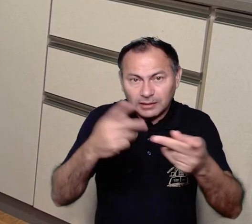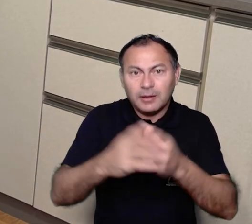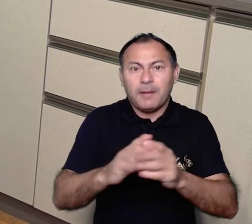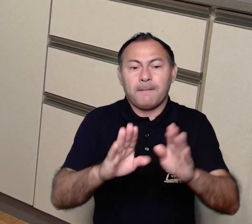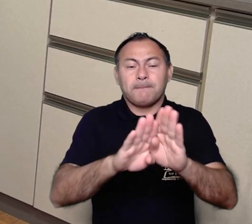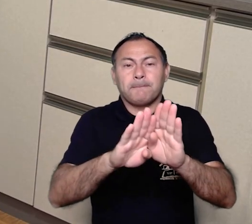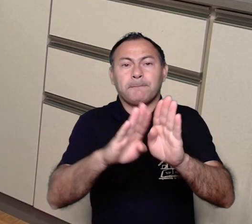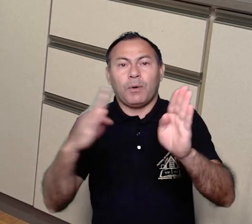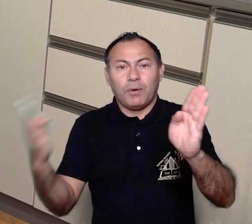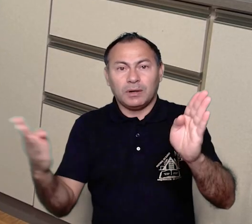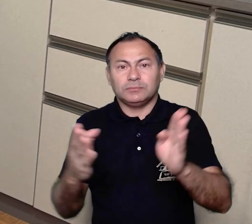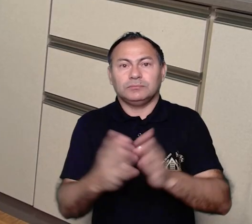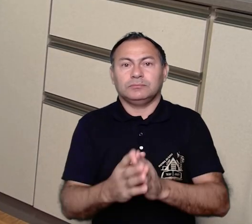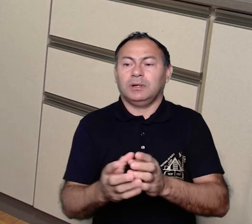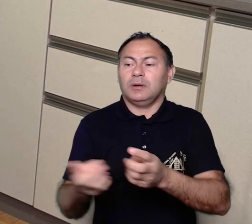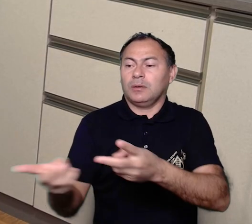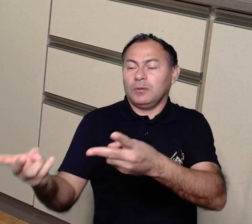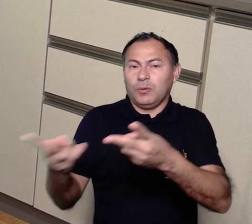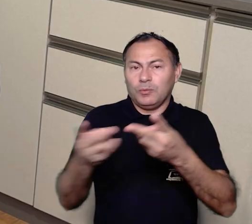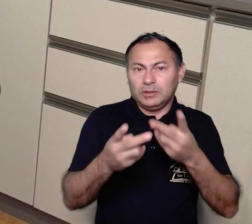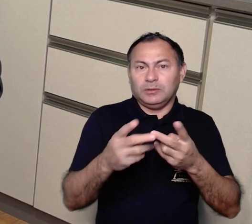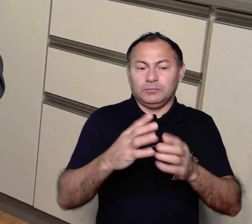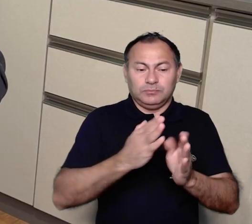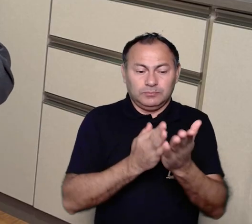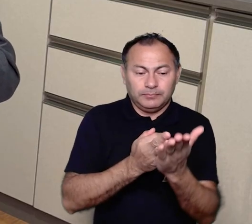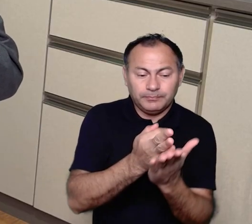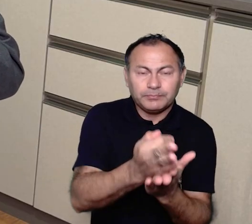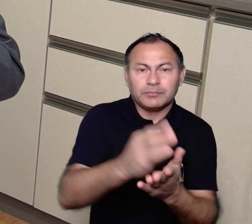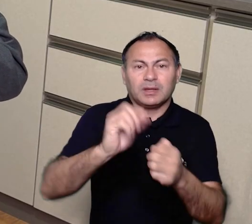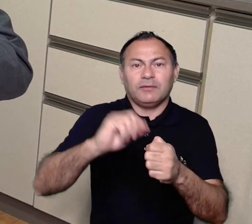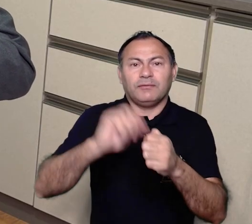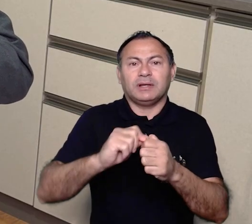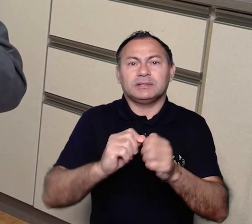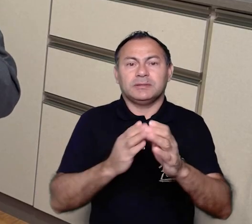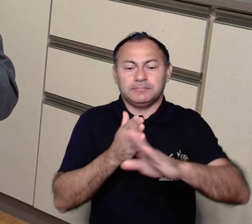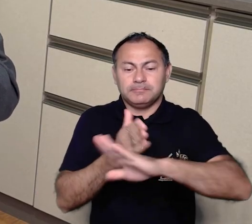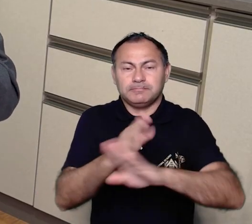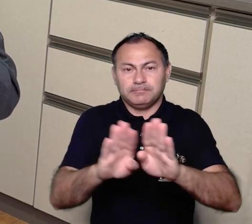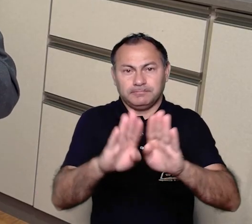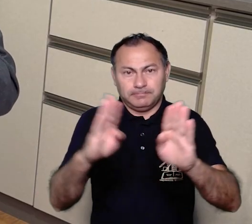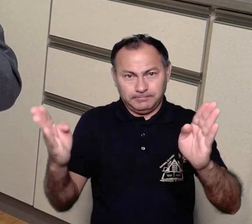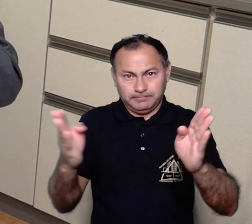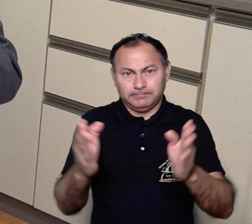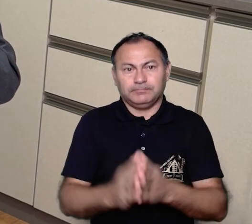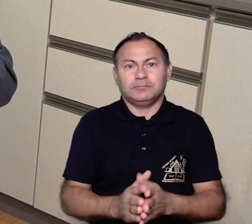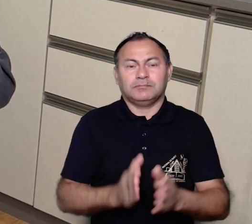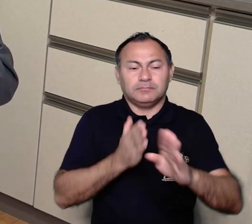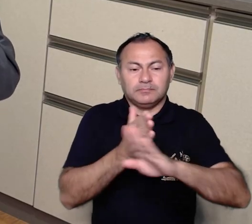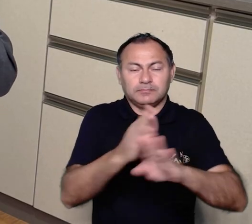diz porta, convida os fiéis a fazer uma passagem